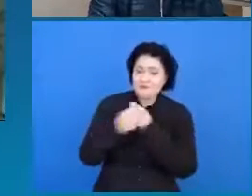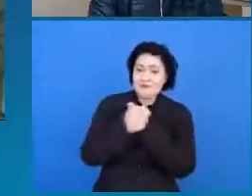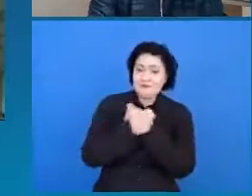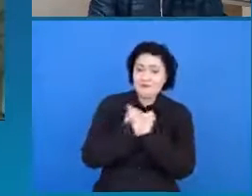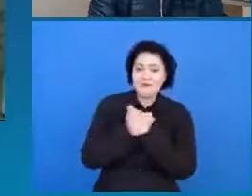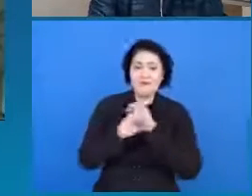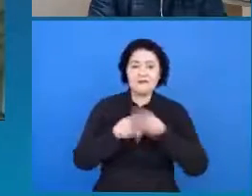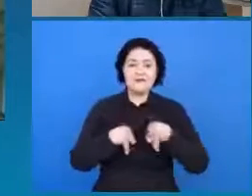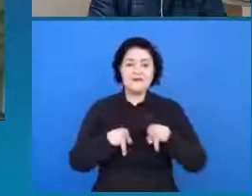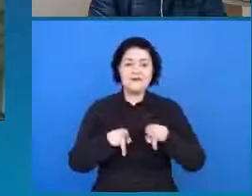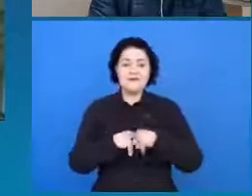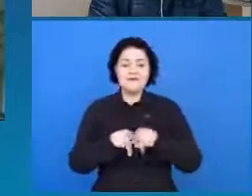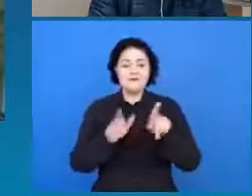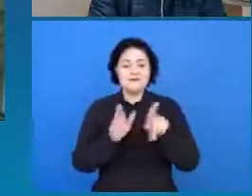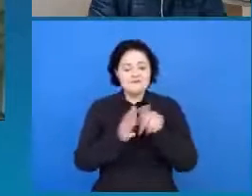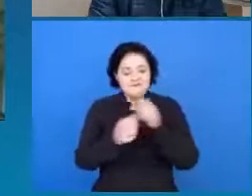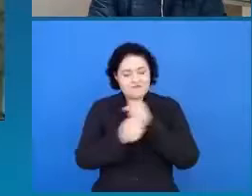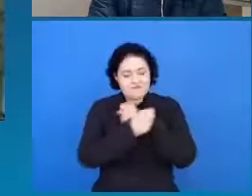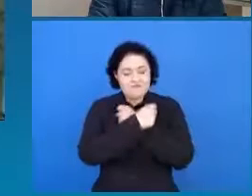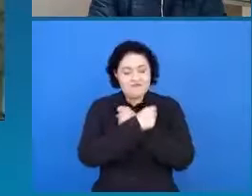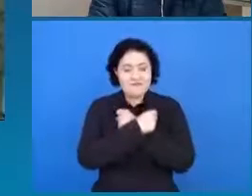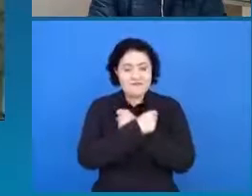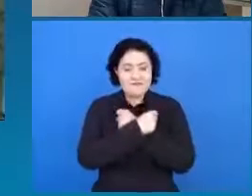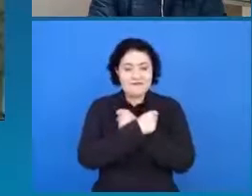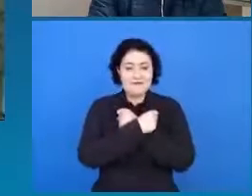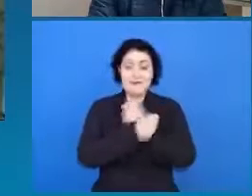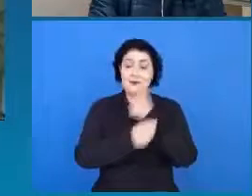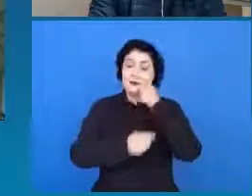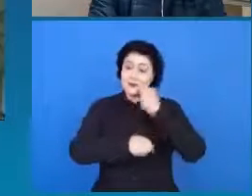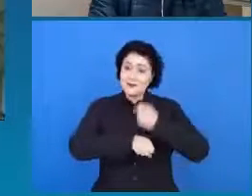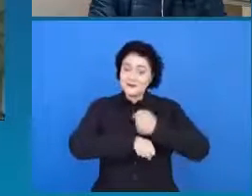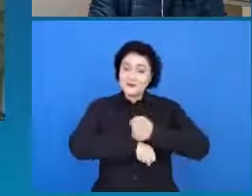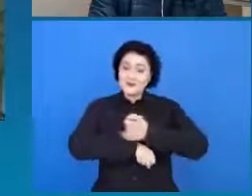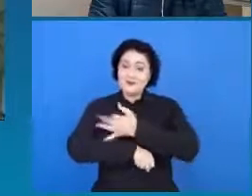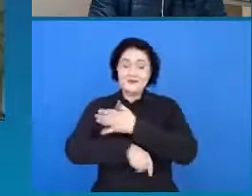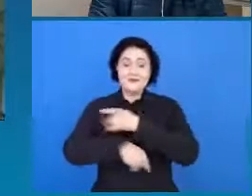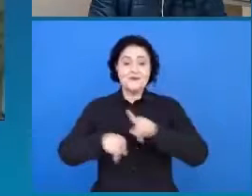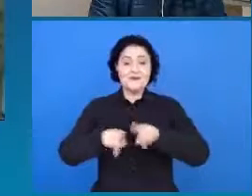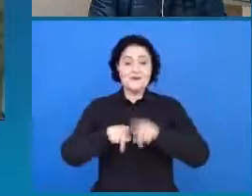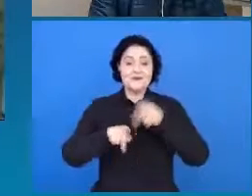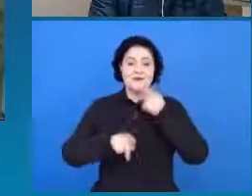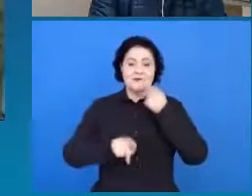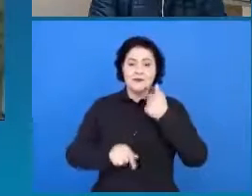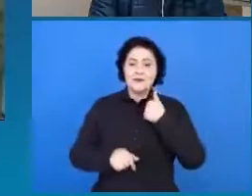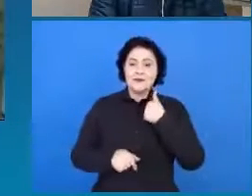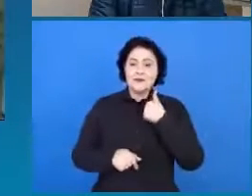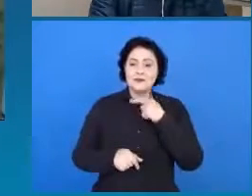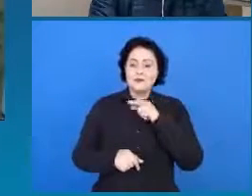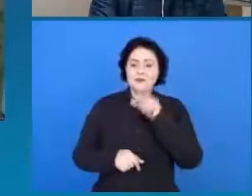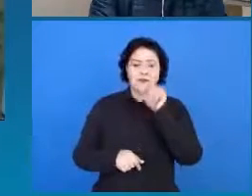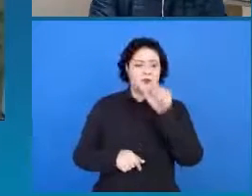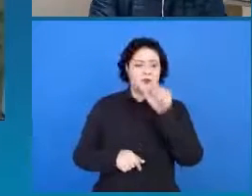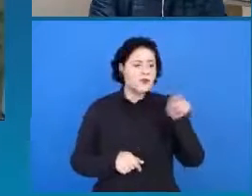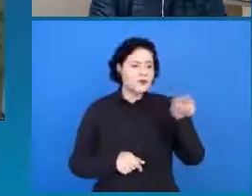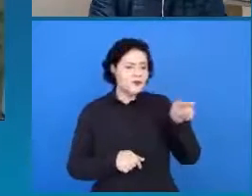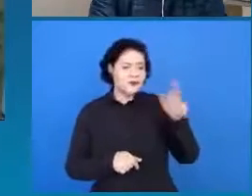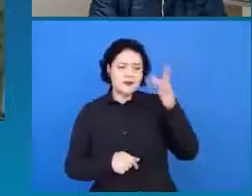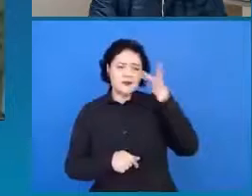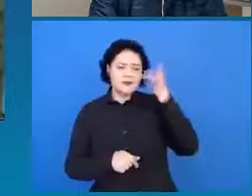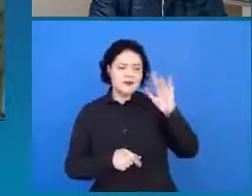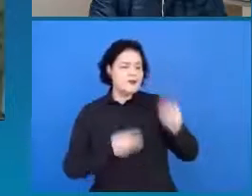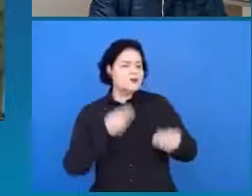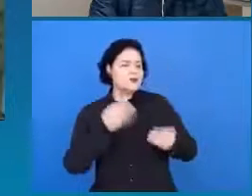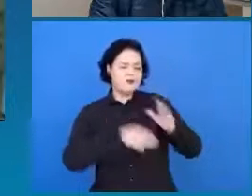daí afetuoso abraço Ela se emocionou e disse que eu não avaliava como um momento